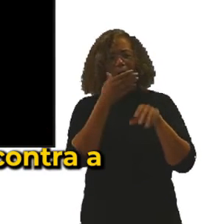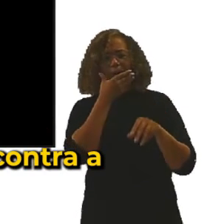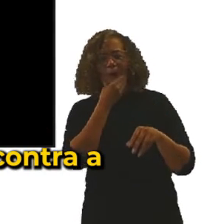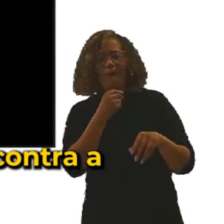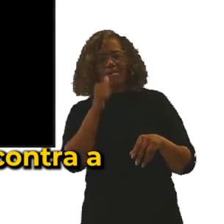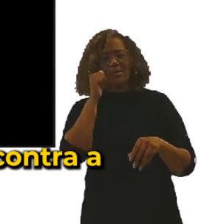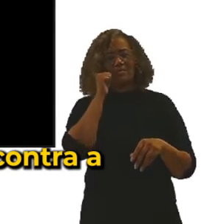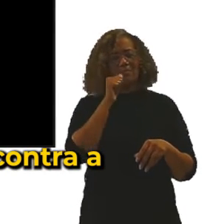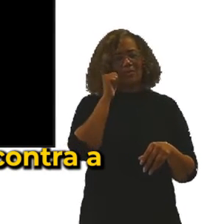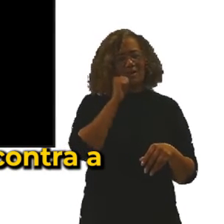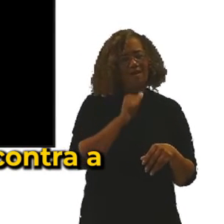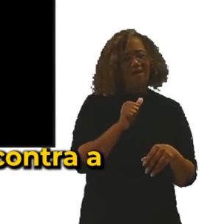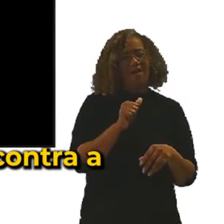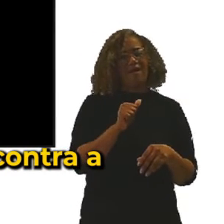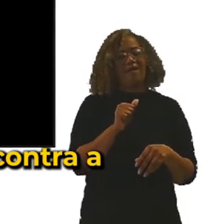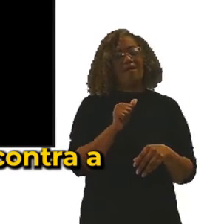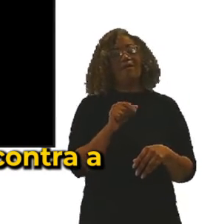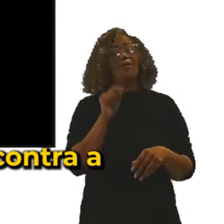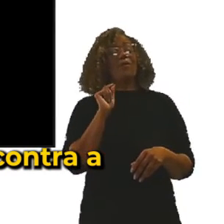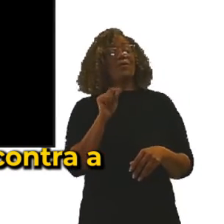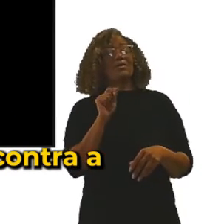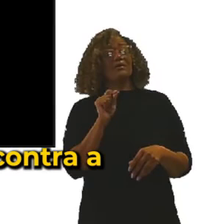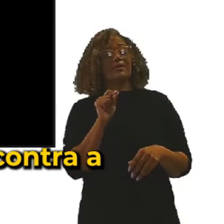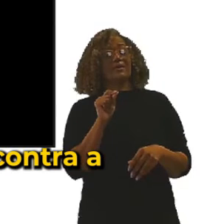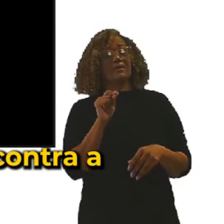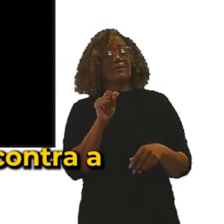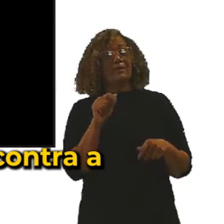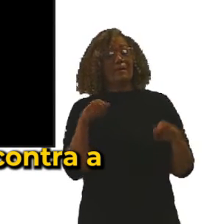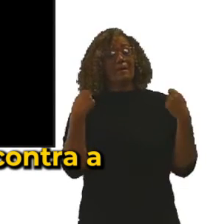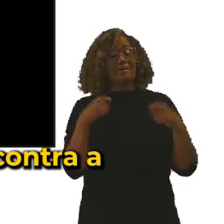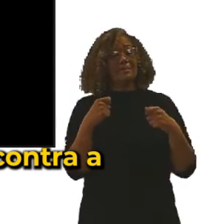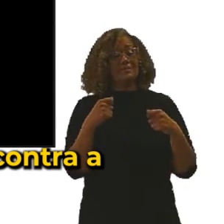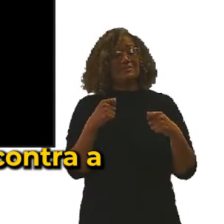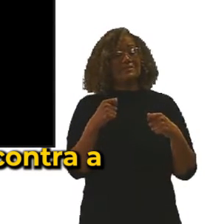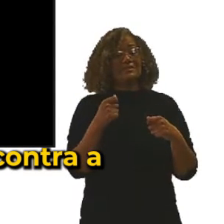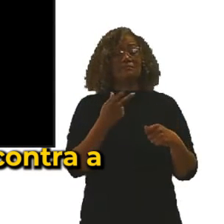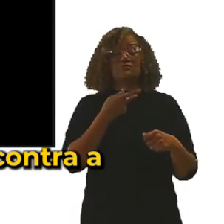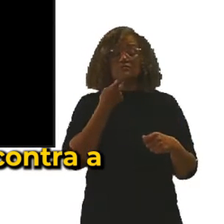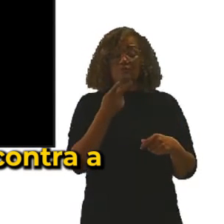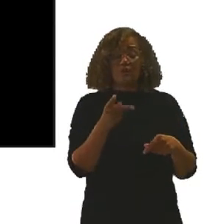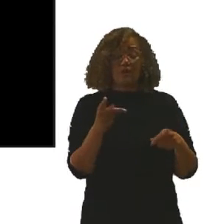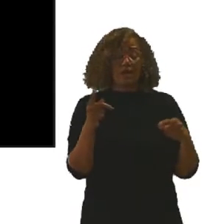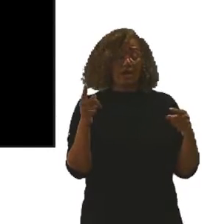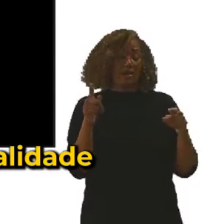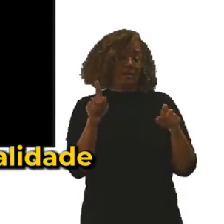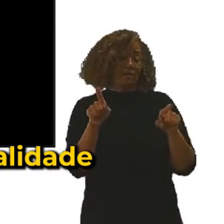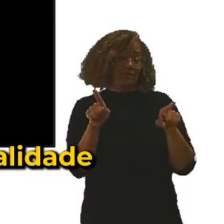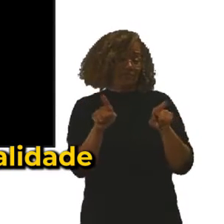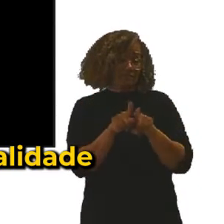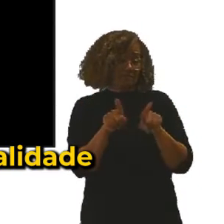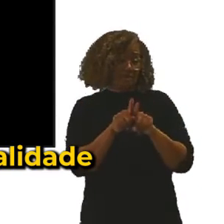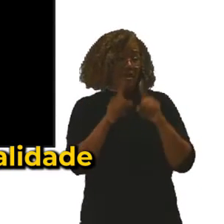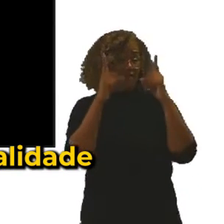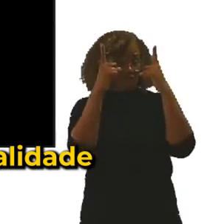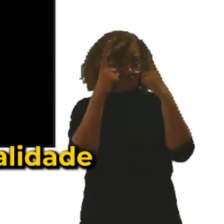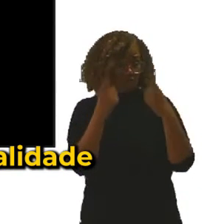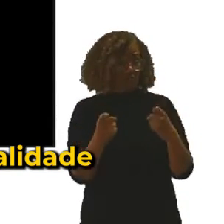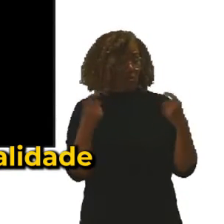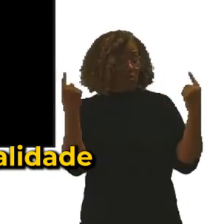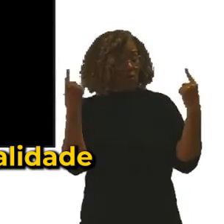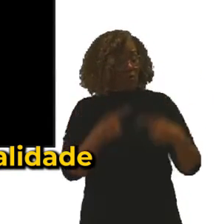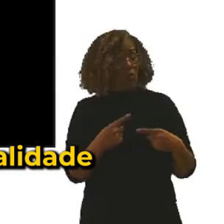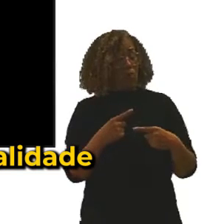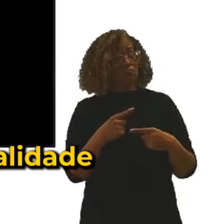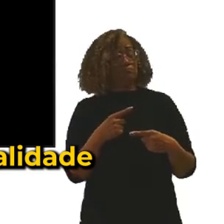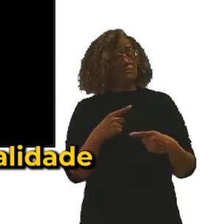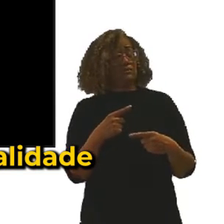nós imediatamente fazemos um binarismo e falamos de violência contra a mulher. Mas para falarmos disso,